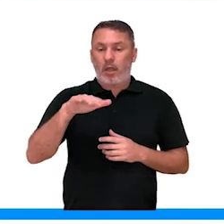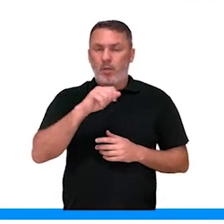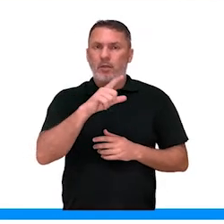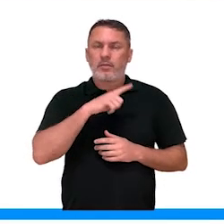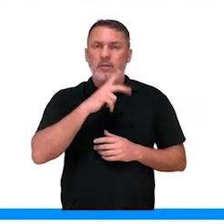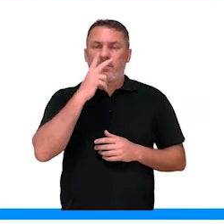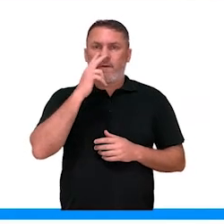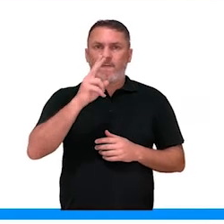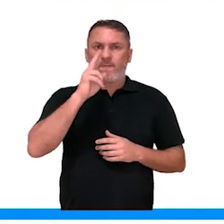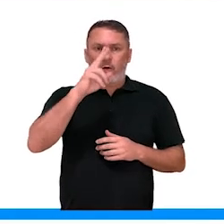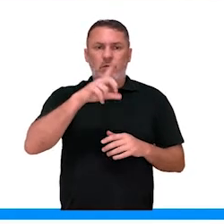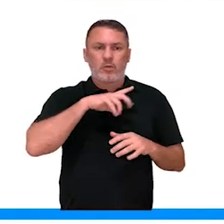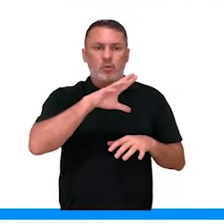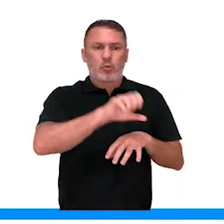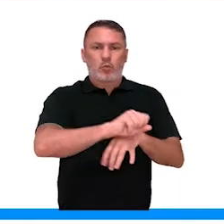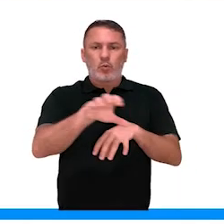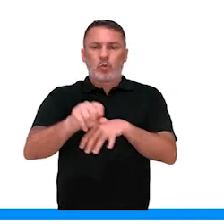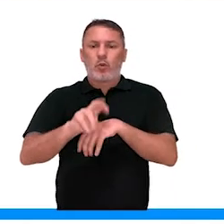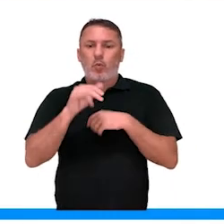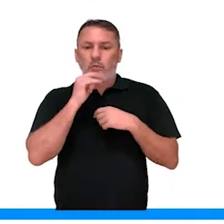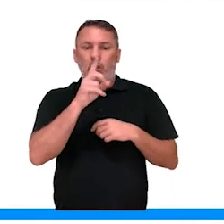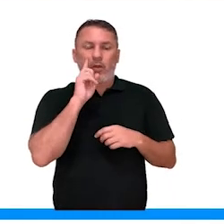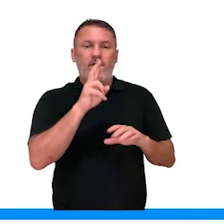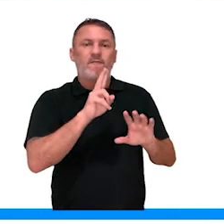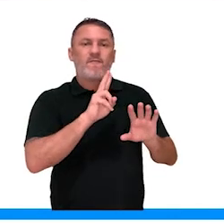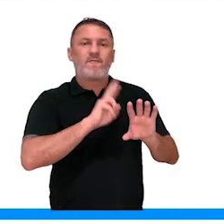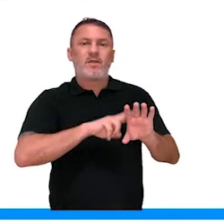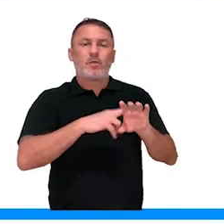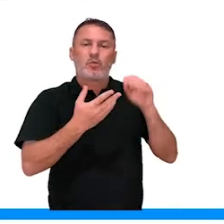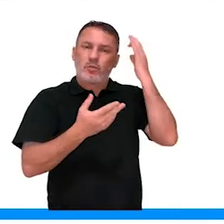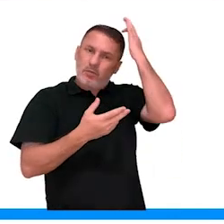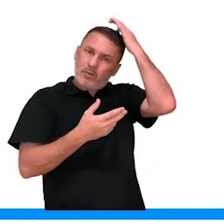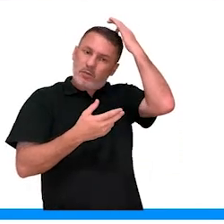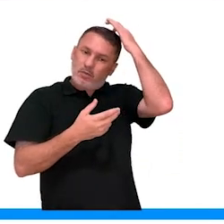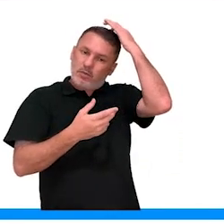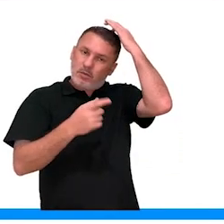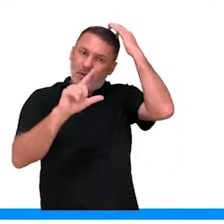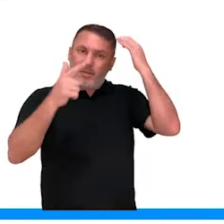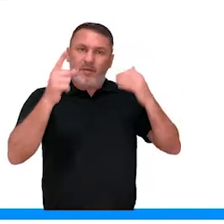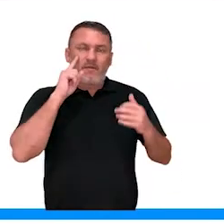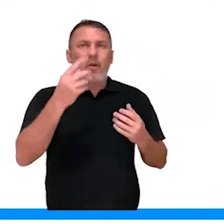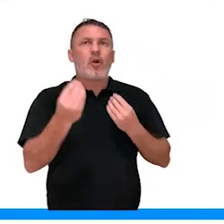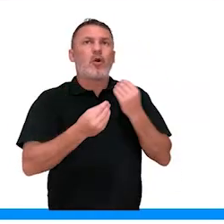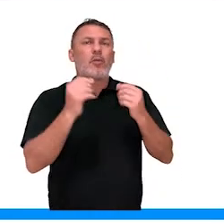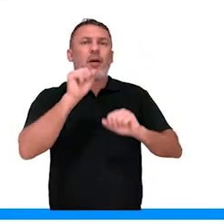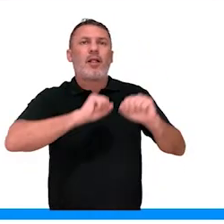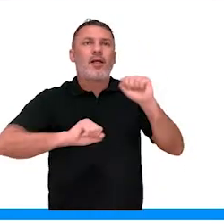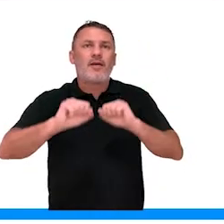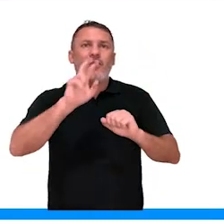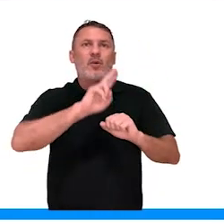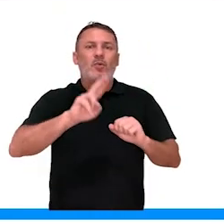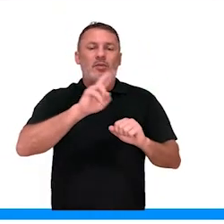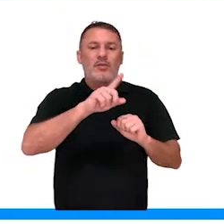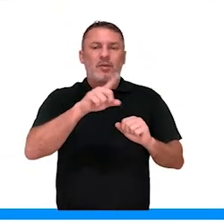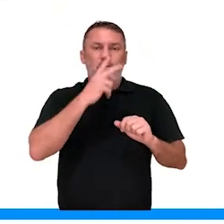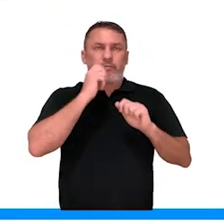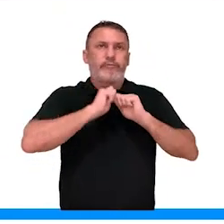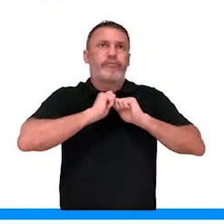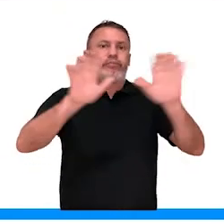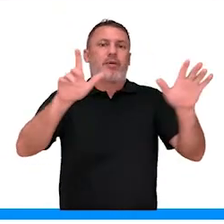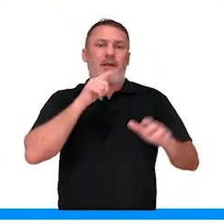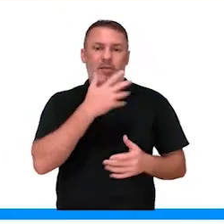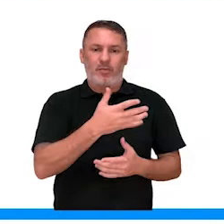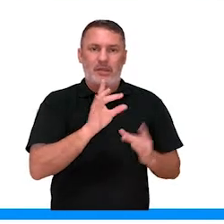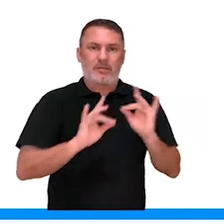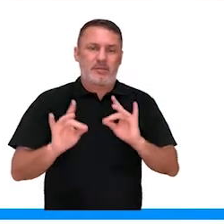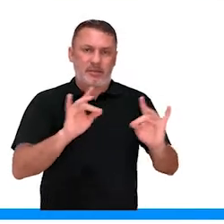aderindo fortemente à parede do vidro, no qual a gente vai ver mais para frente um pouquinho sobre a propriedade de